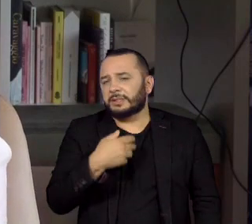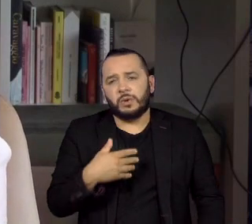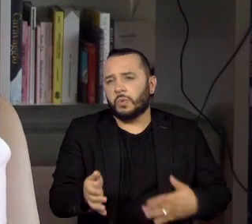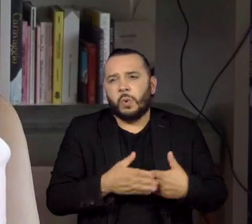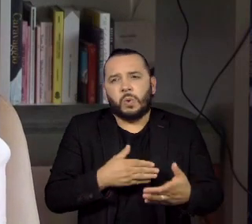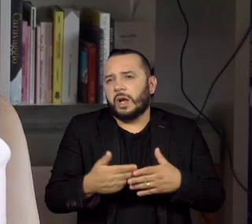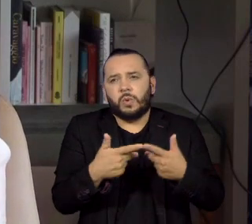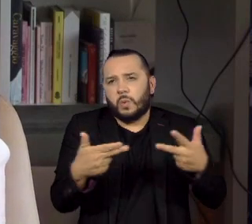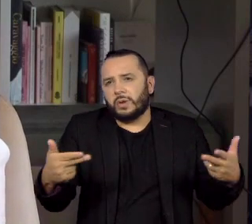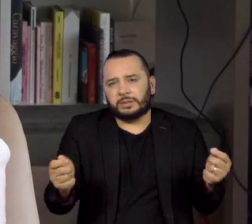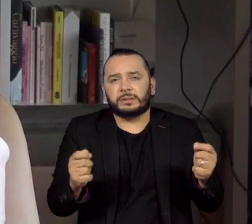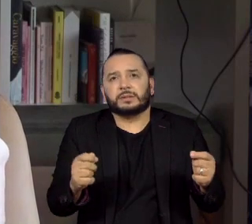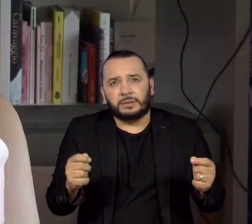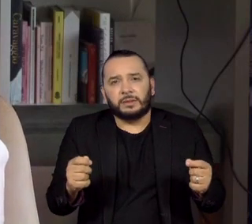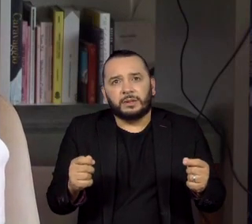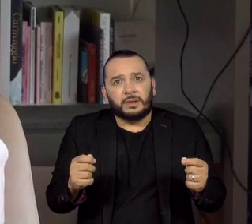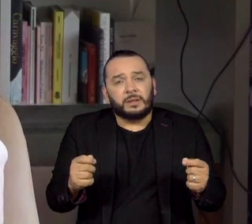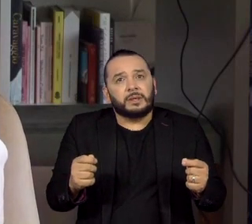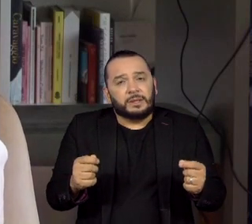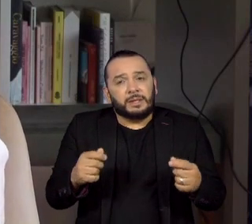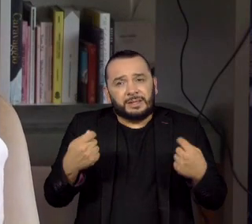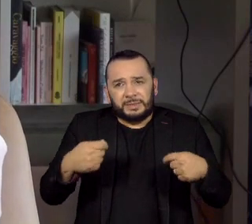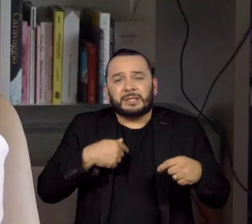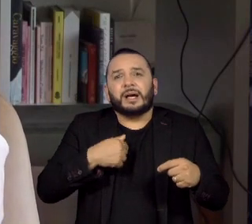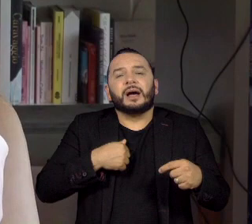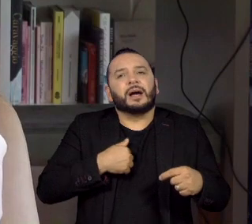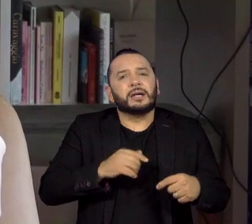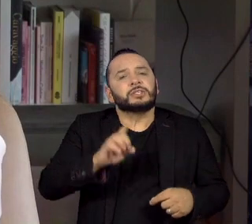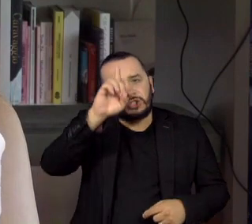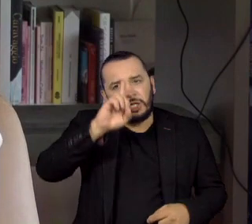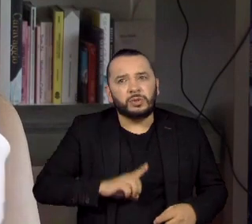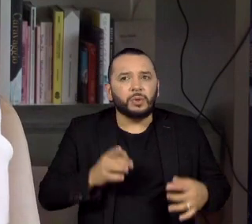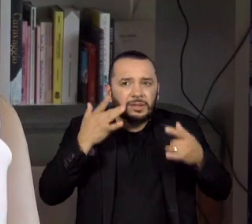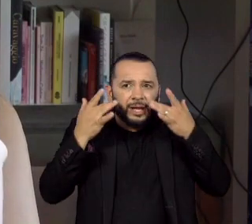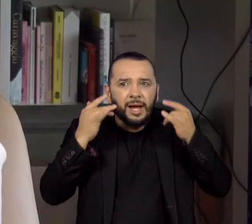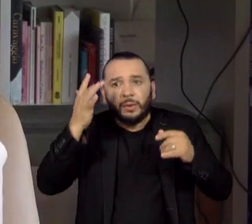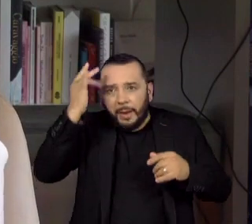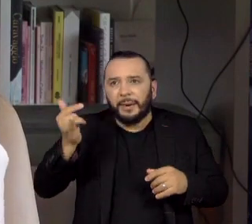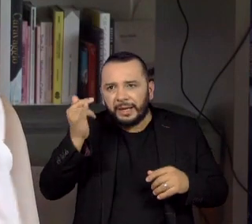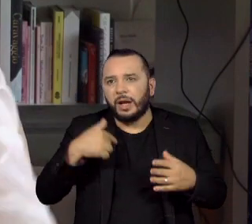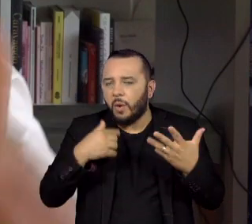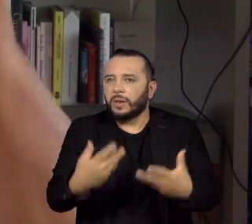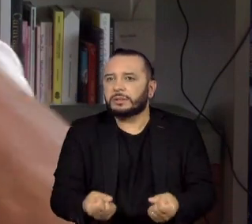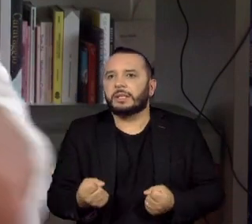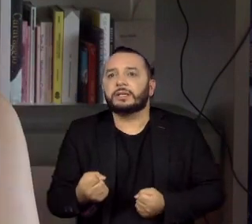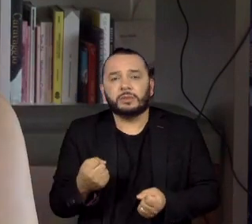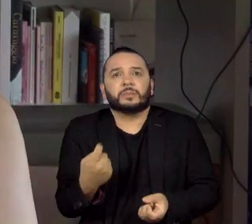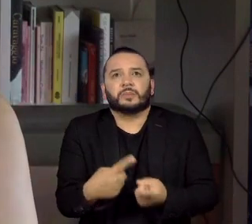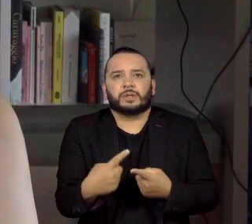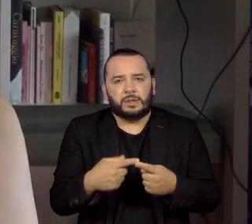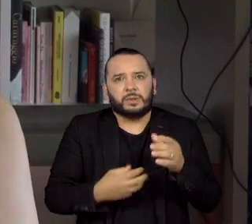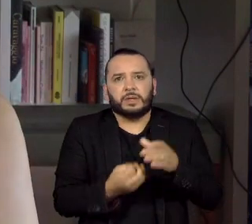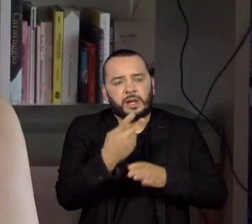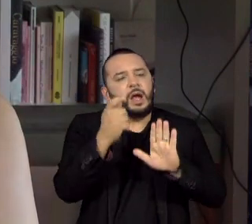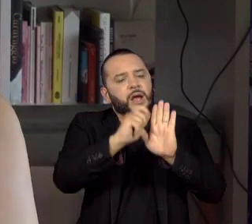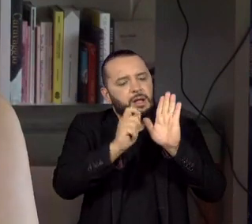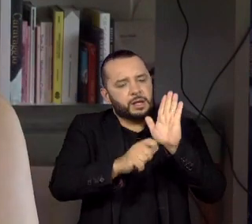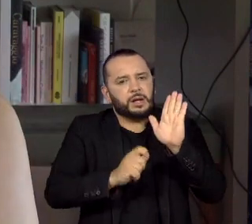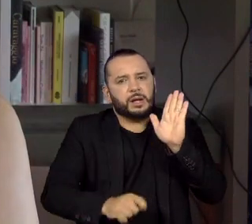for necessário. Se tiver, precisar dirigir essa peça amanhã, eu faria, ou fazer o roteiro de um filme,